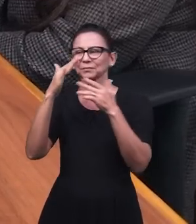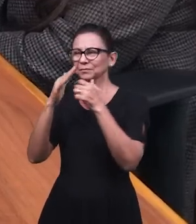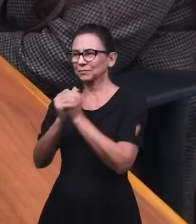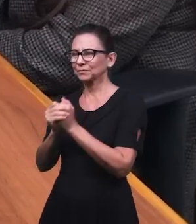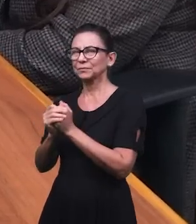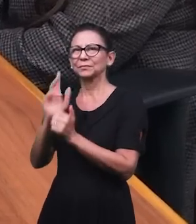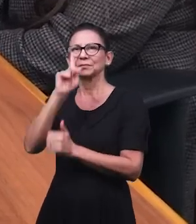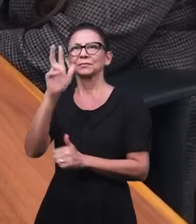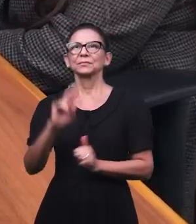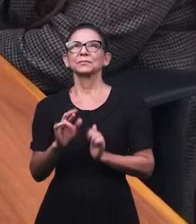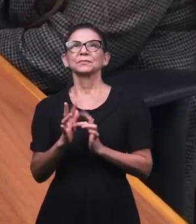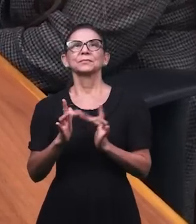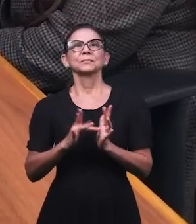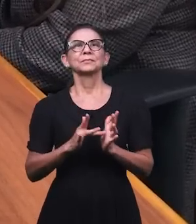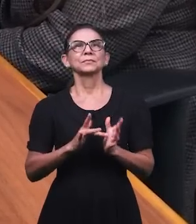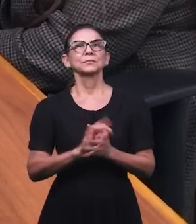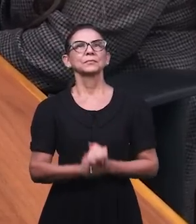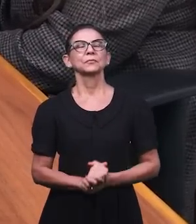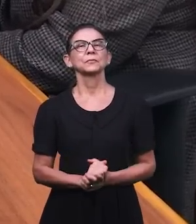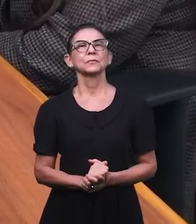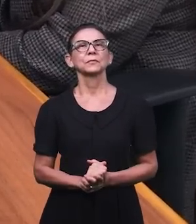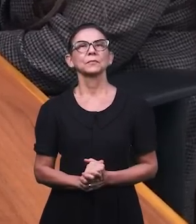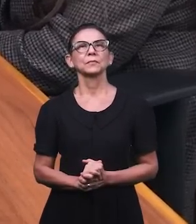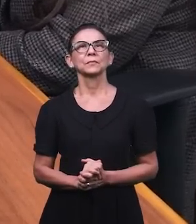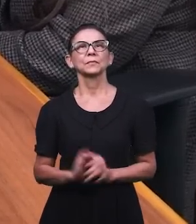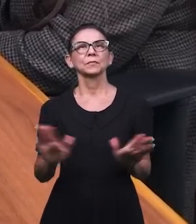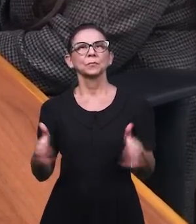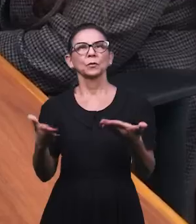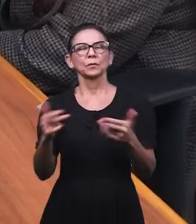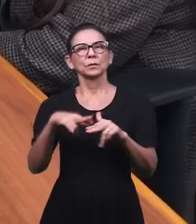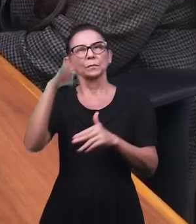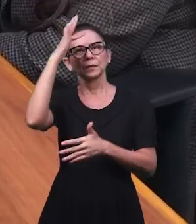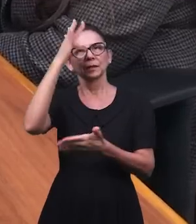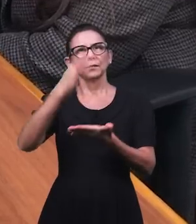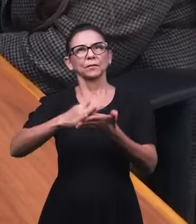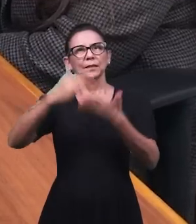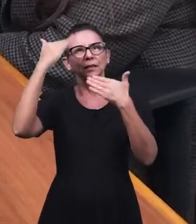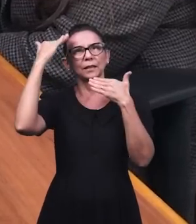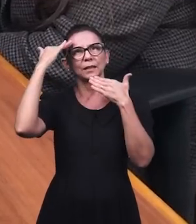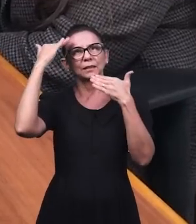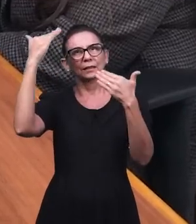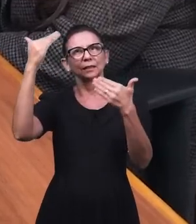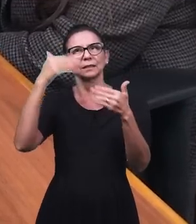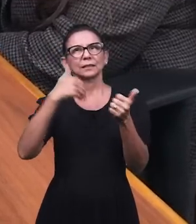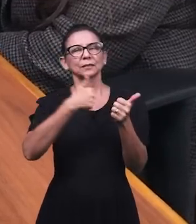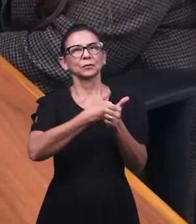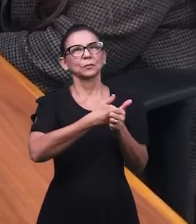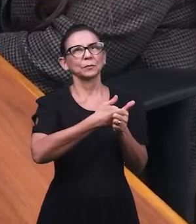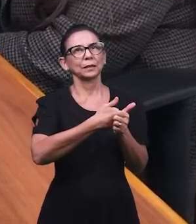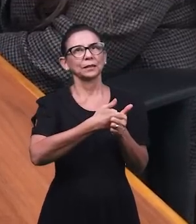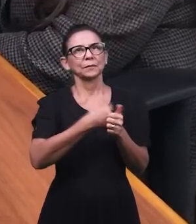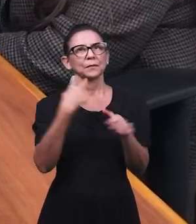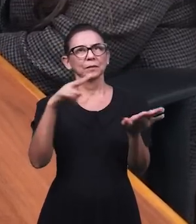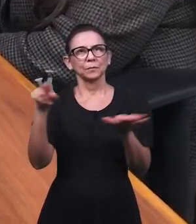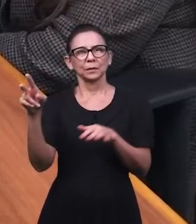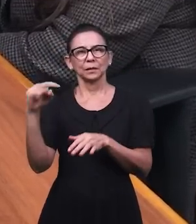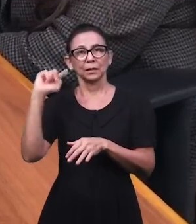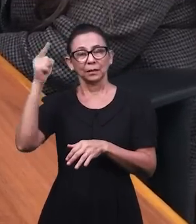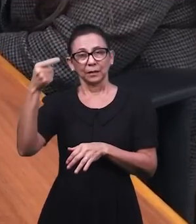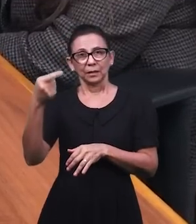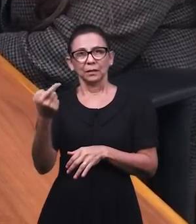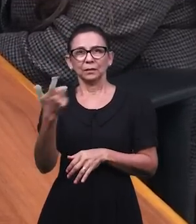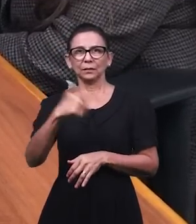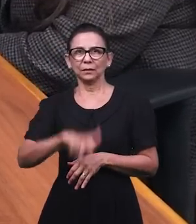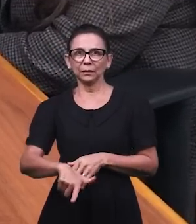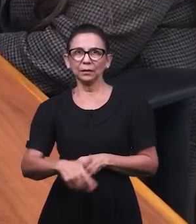Amém. Paz do Senhor, então. Paz do Senhor. Movidos pela Fé fica por aqui. Agradeço a sua companhia.